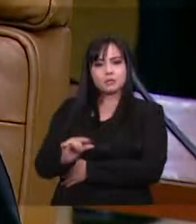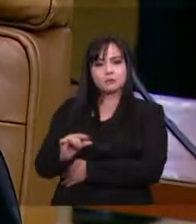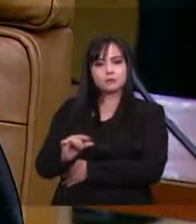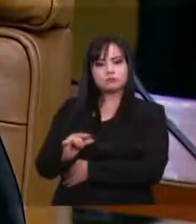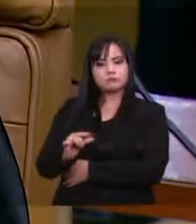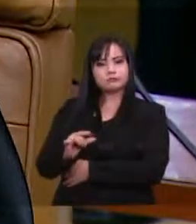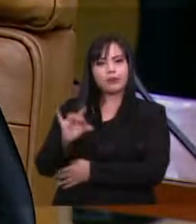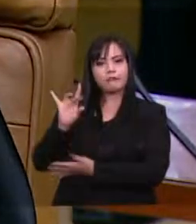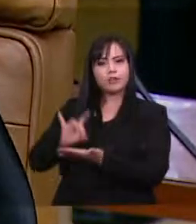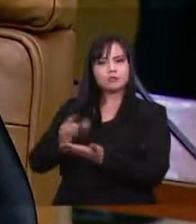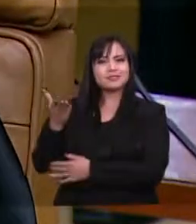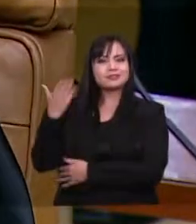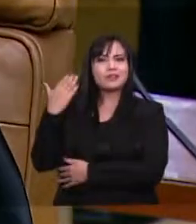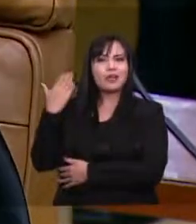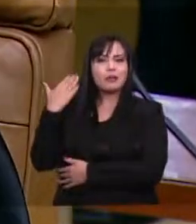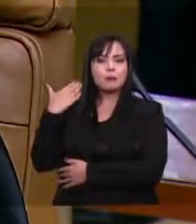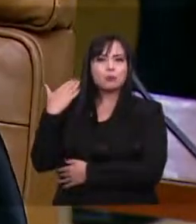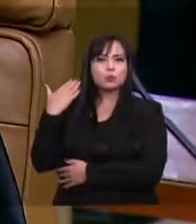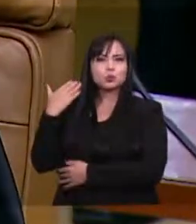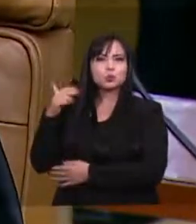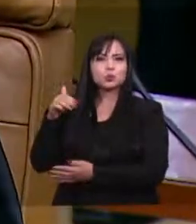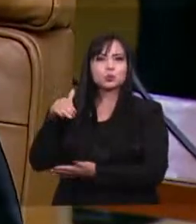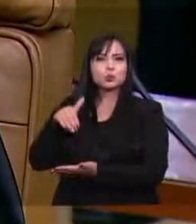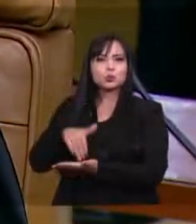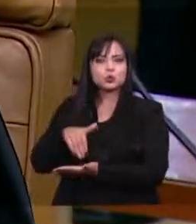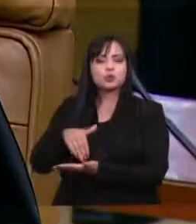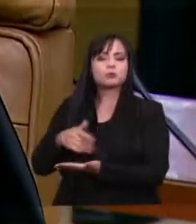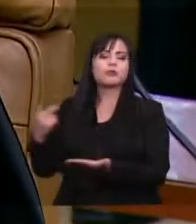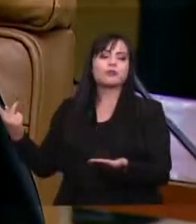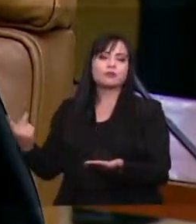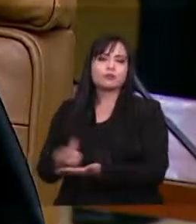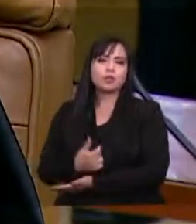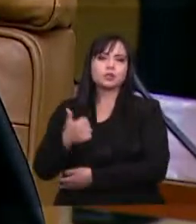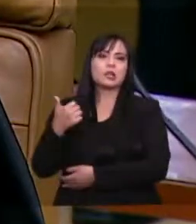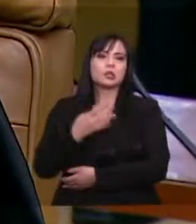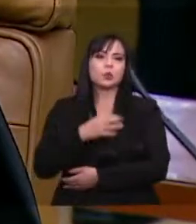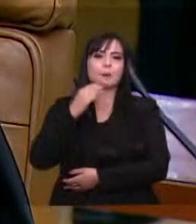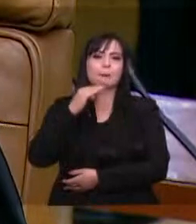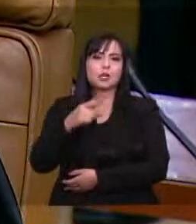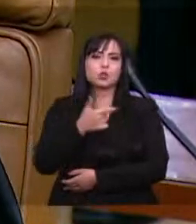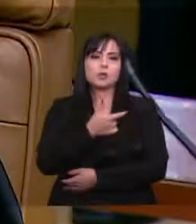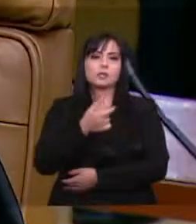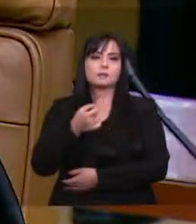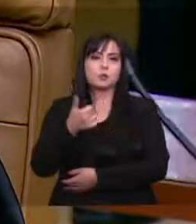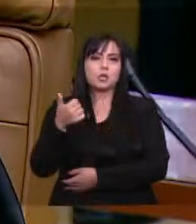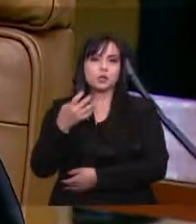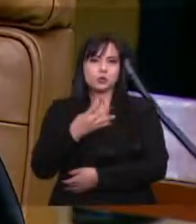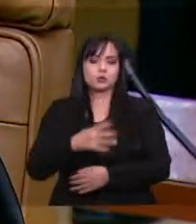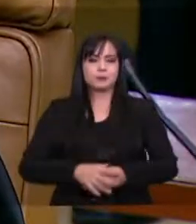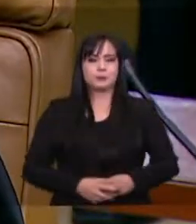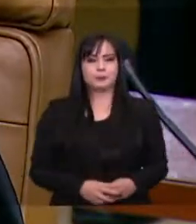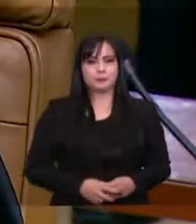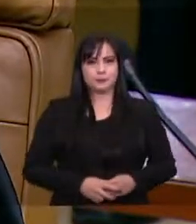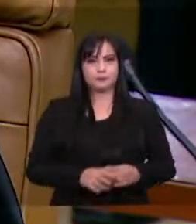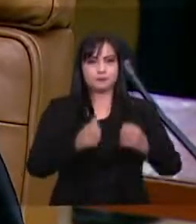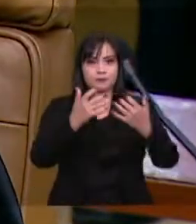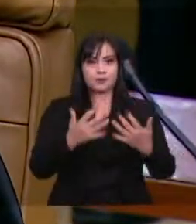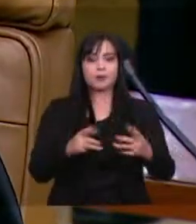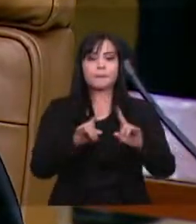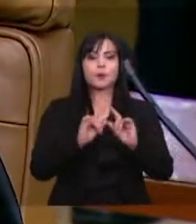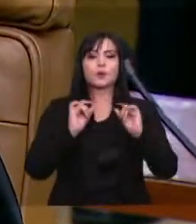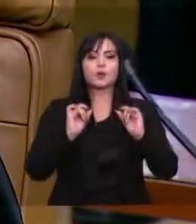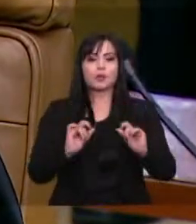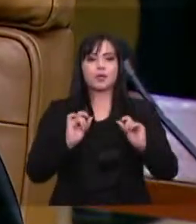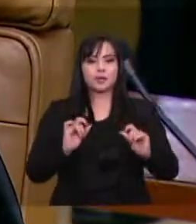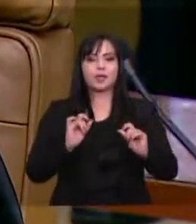vigentes à época da do último fato também 14 de Março de 2014 Considerando o